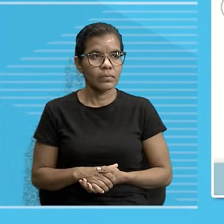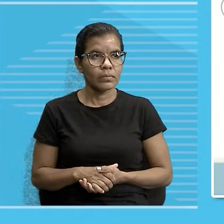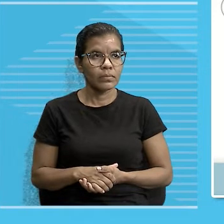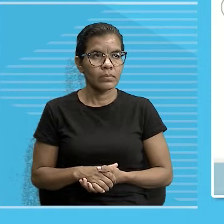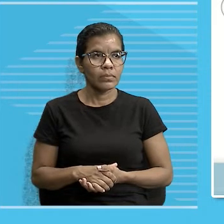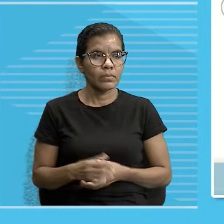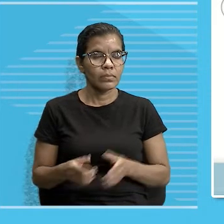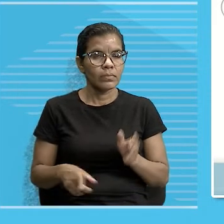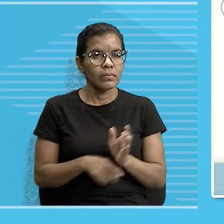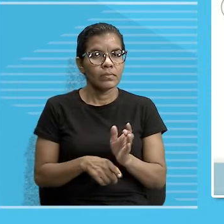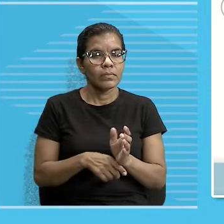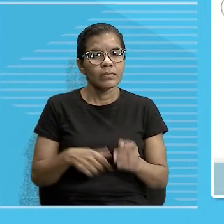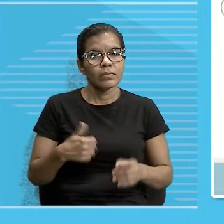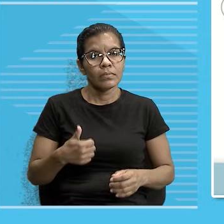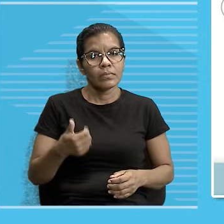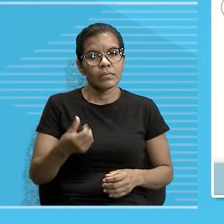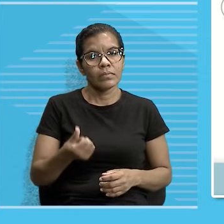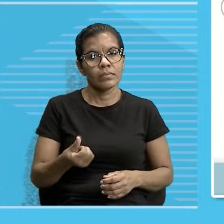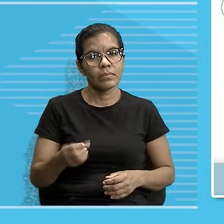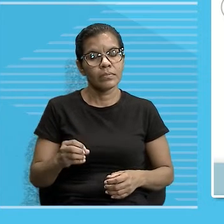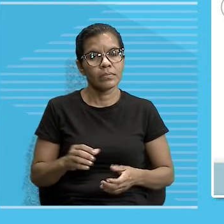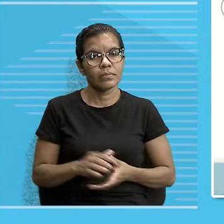Igual a menos 160.